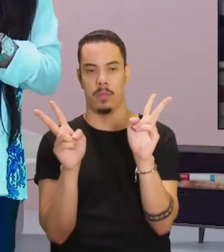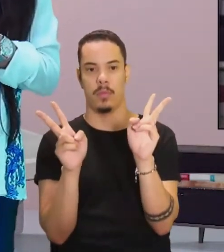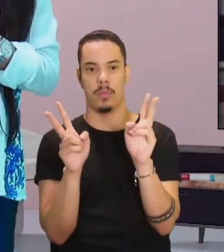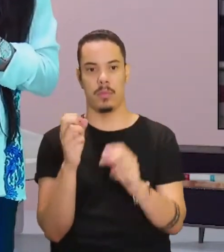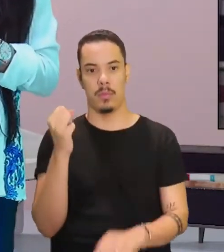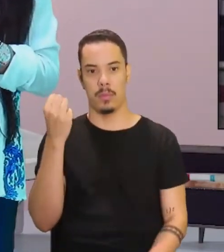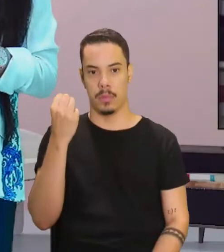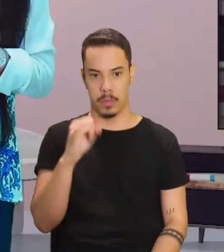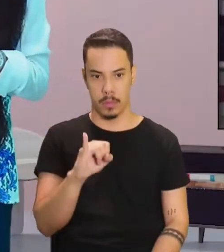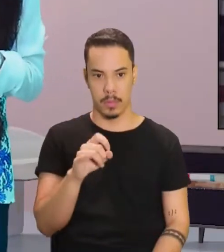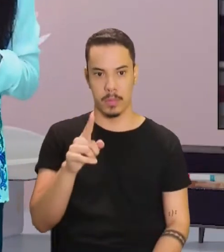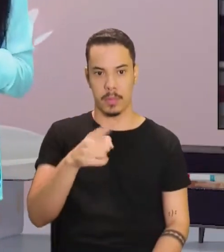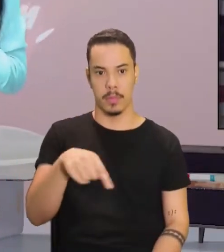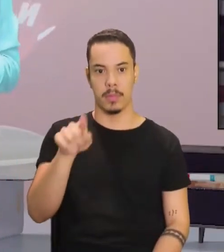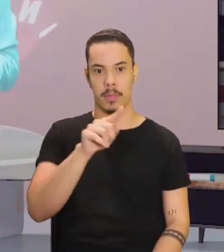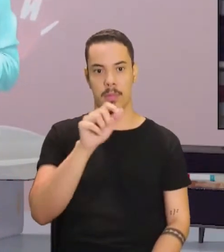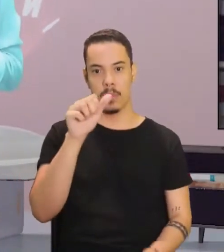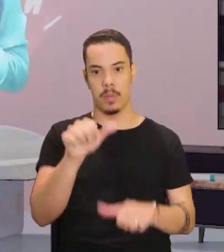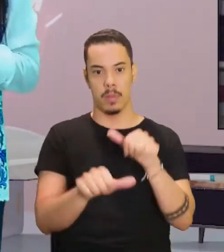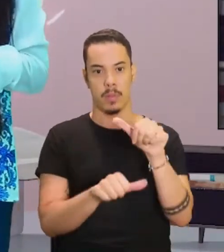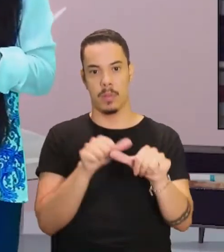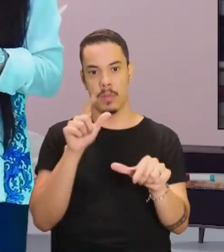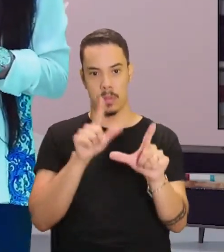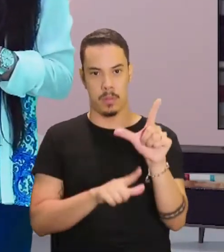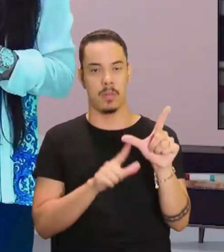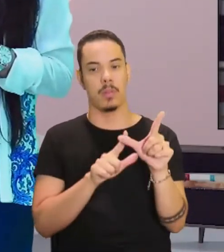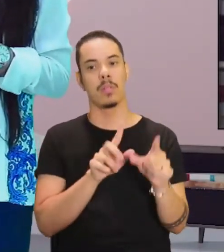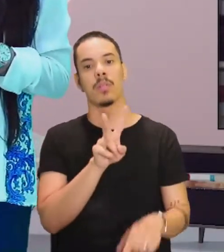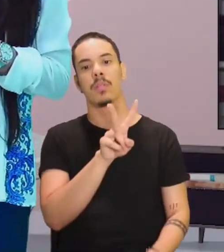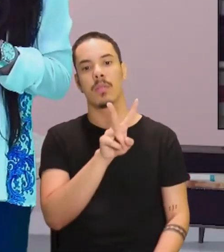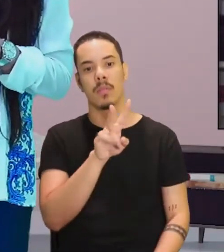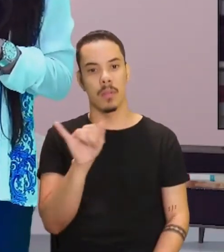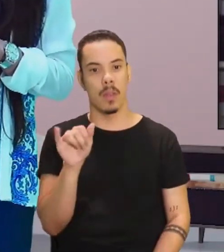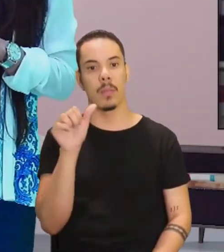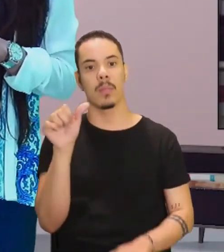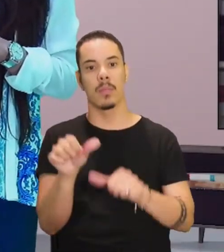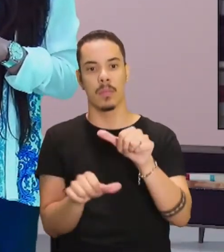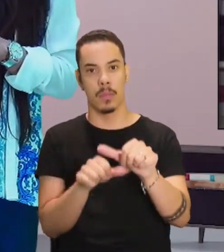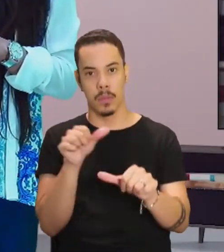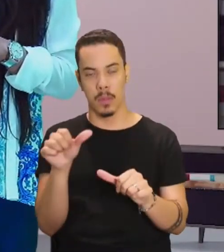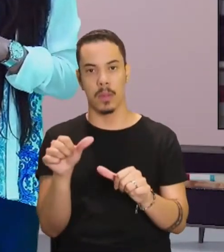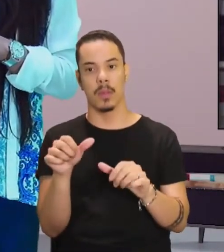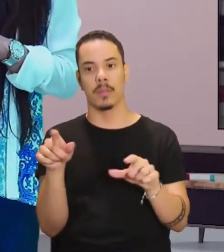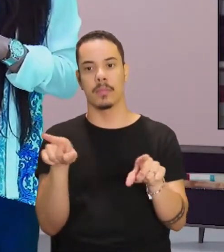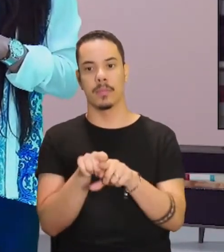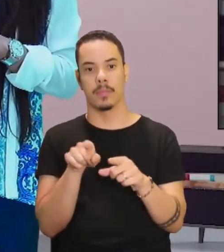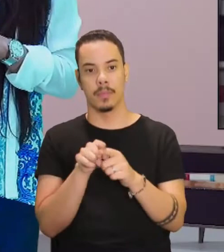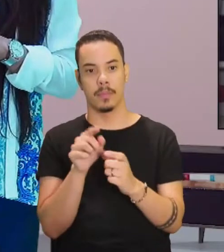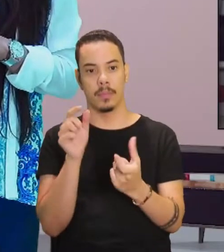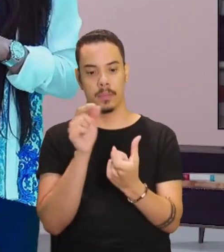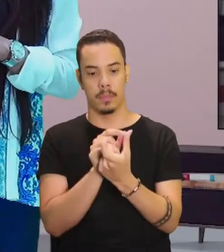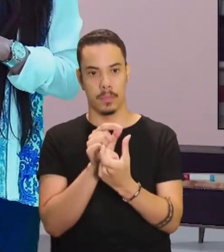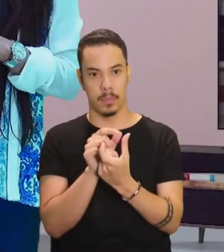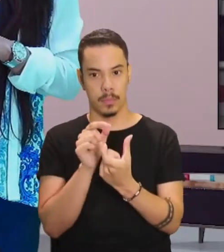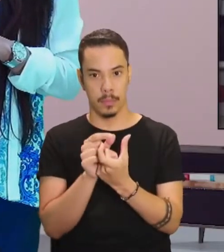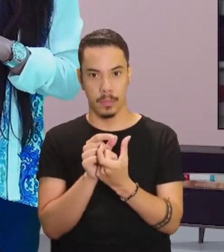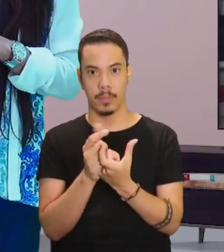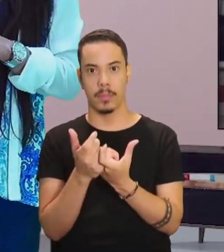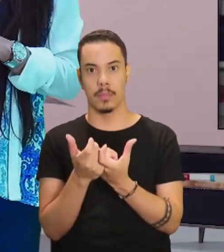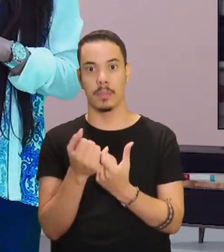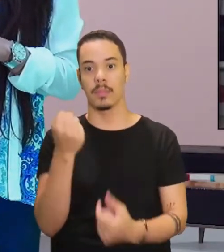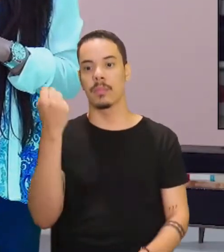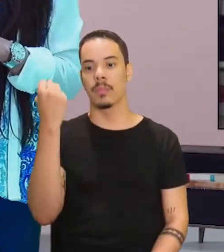Se você trocar de letra, vai mudar de fonema e vai mudar o significado da palavra. Se